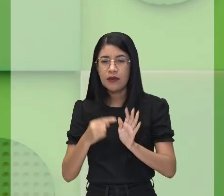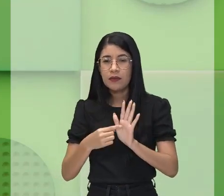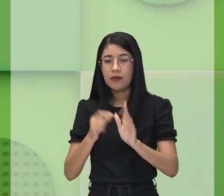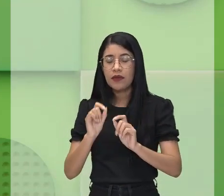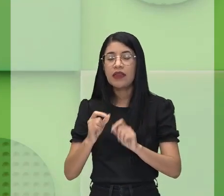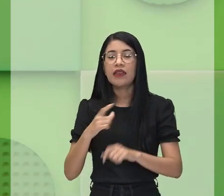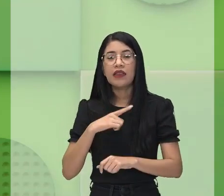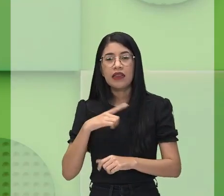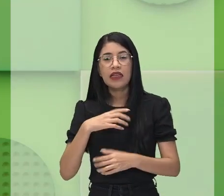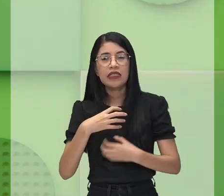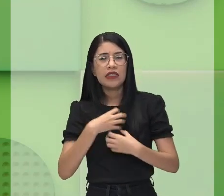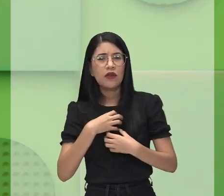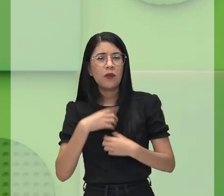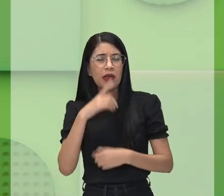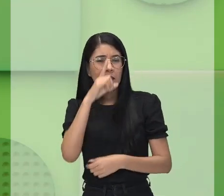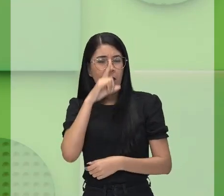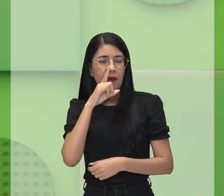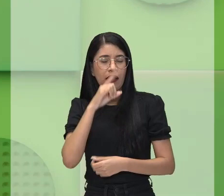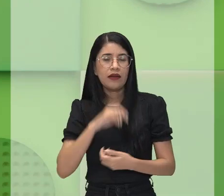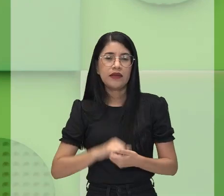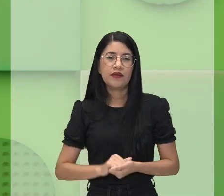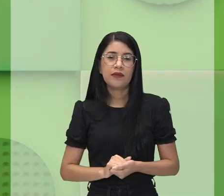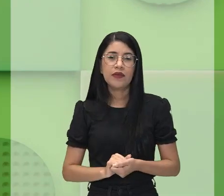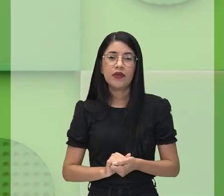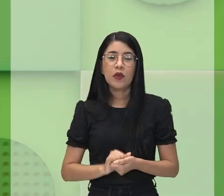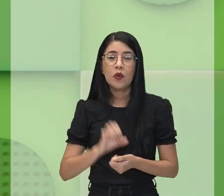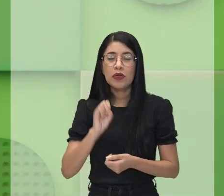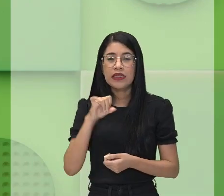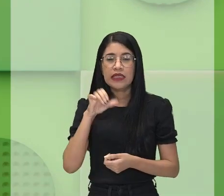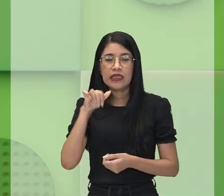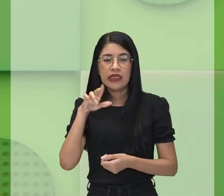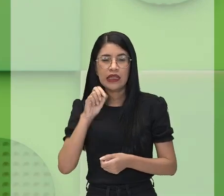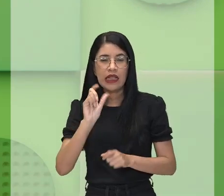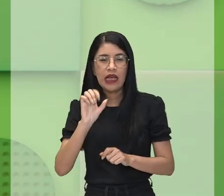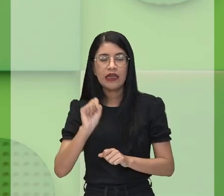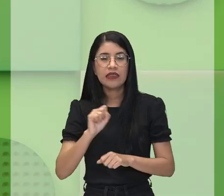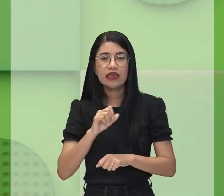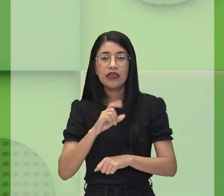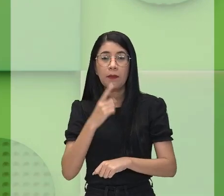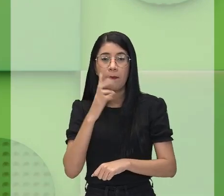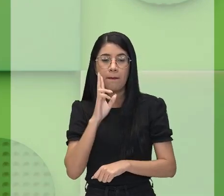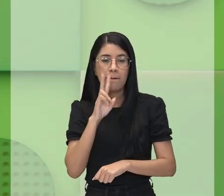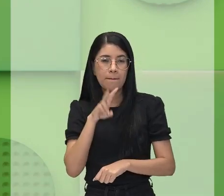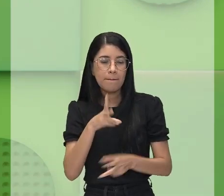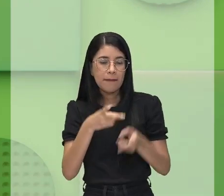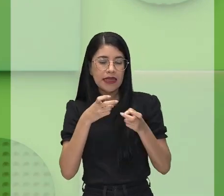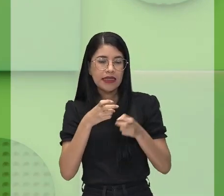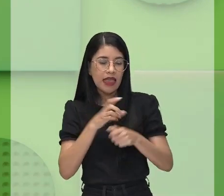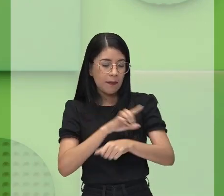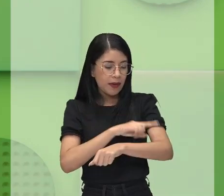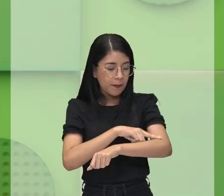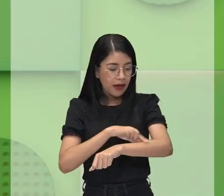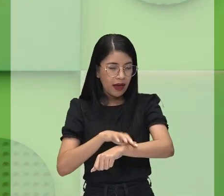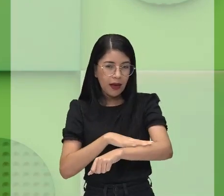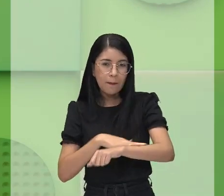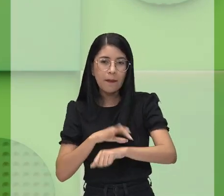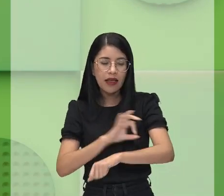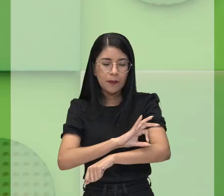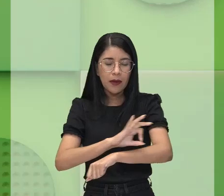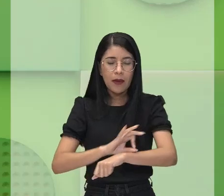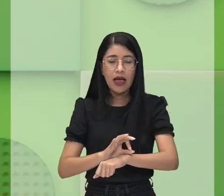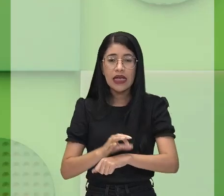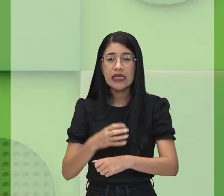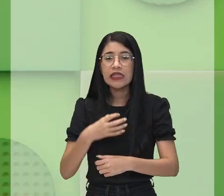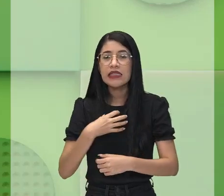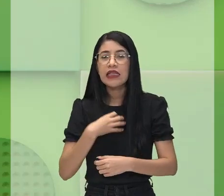sinais e sintomas graves. Os sinais são aqueles que aparecem, é visível aos olhos. Os sintomas